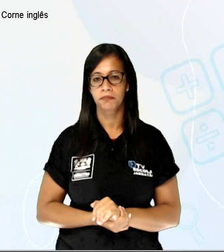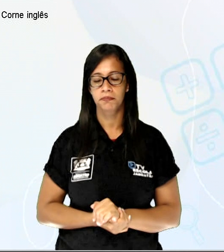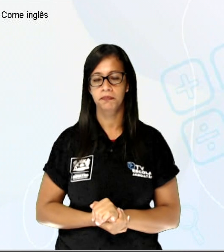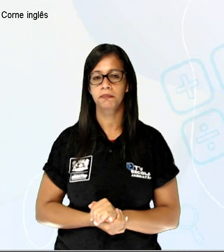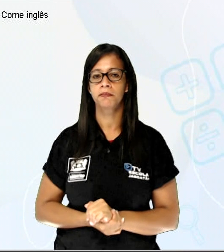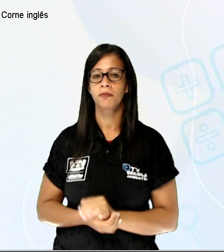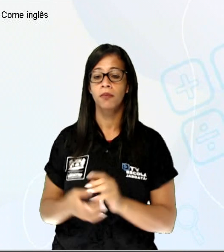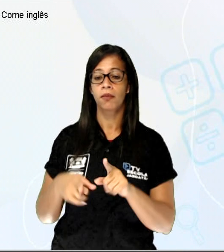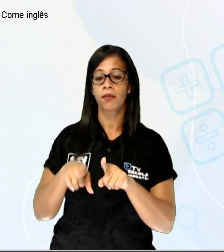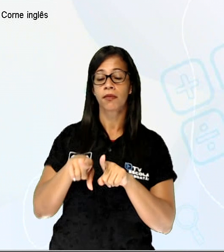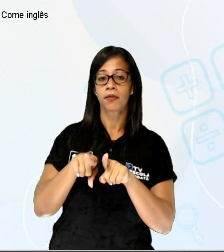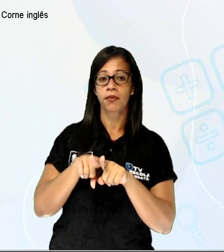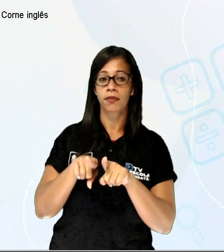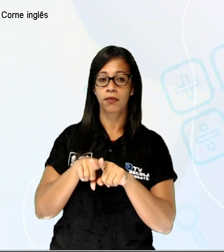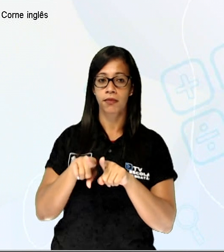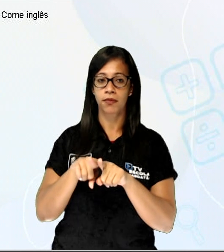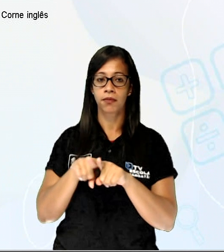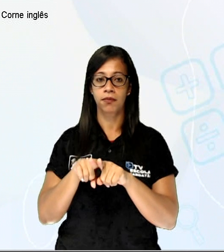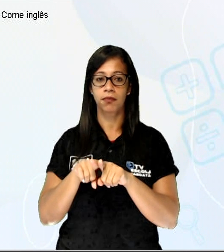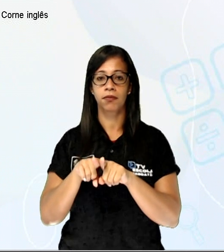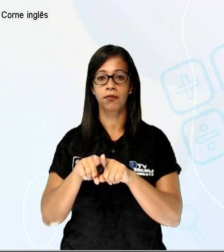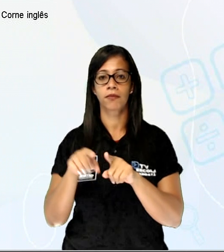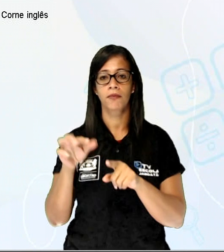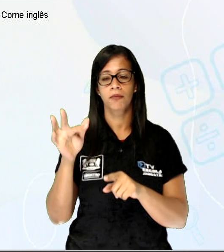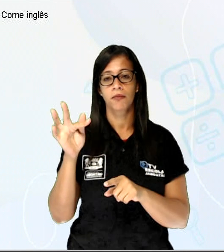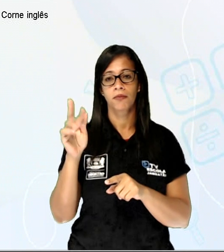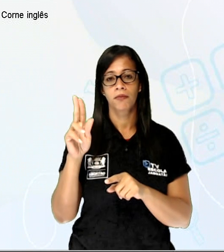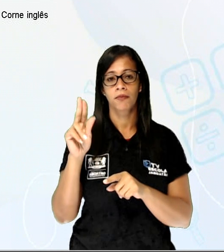O som do fagote.